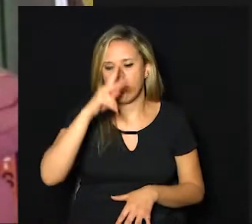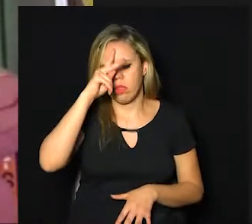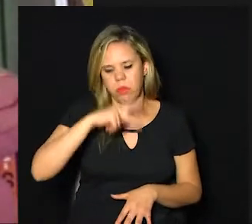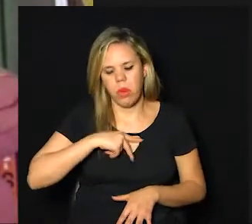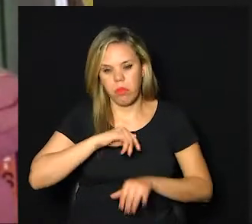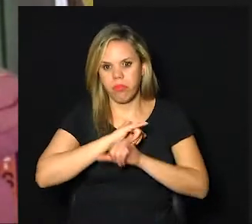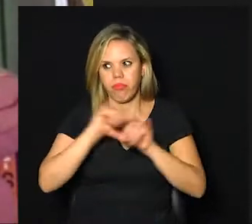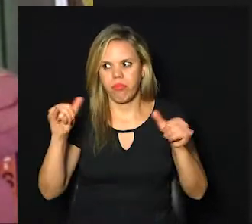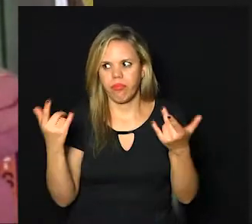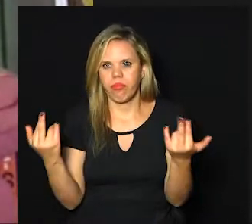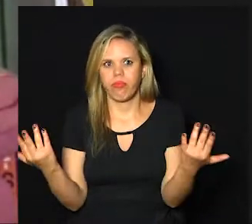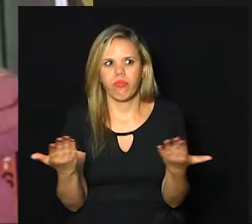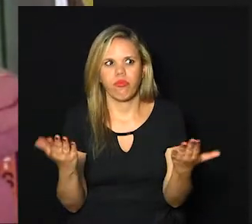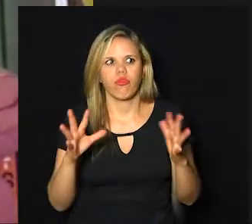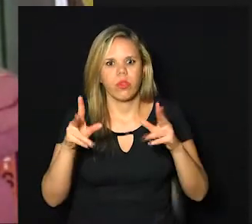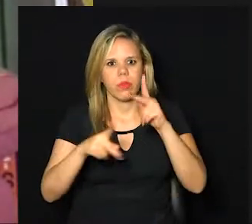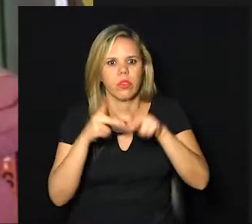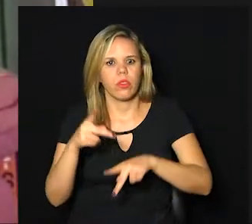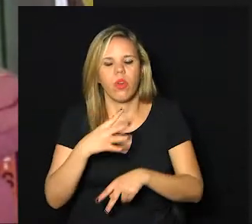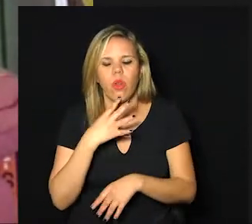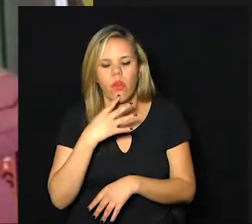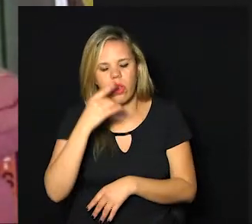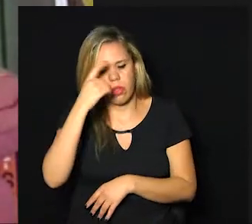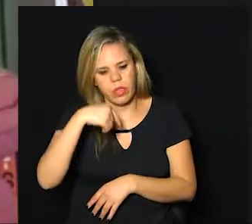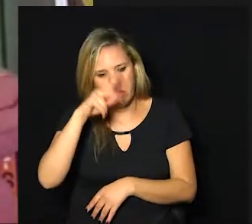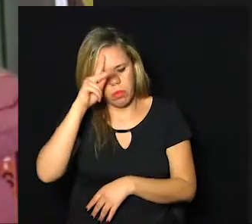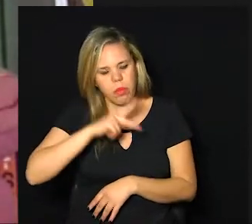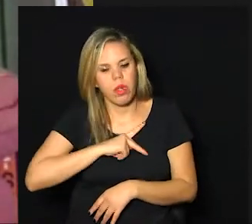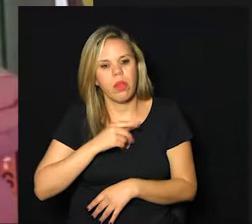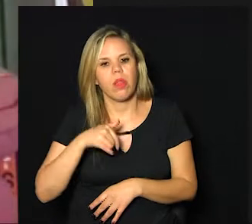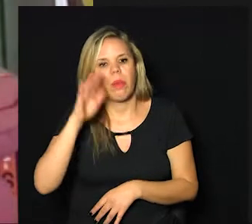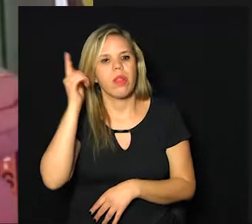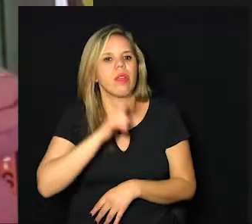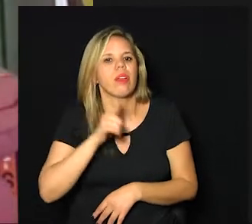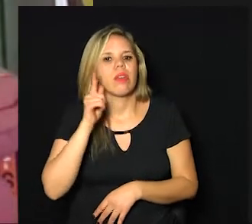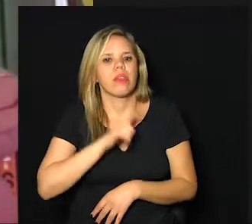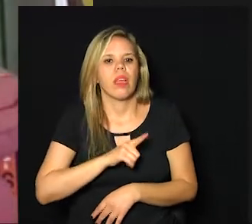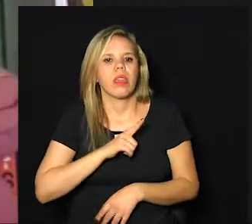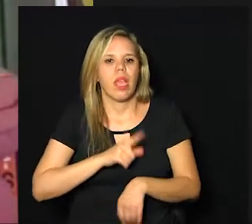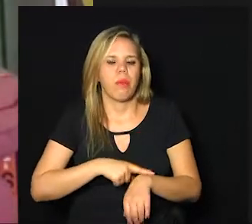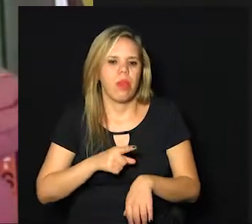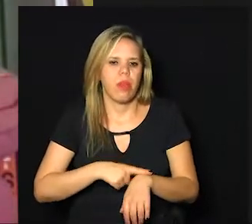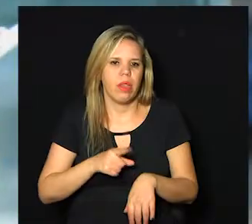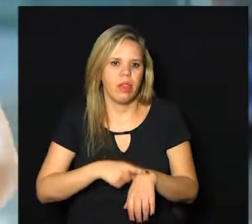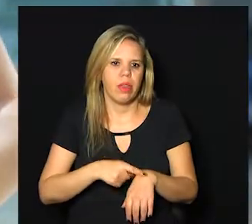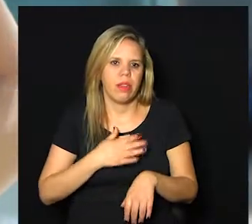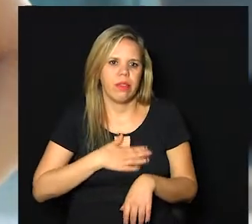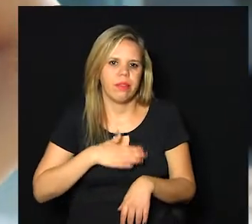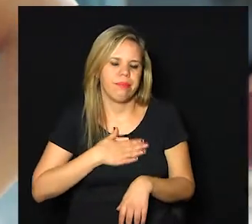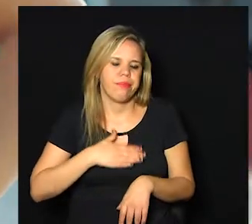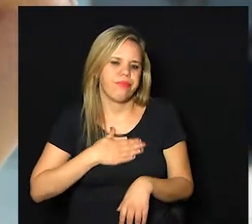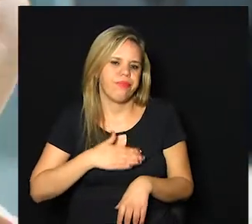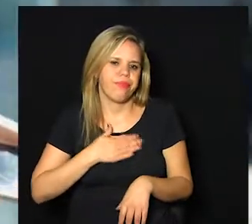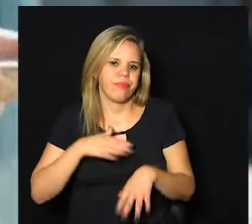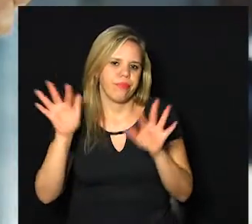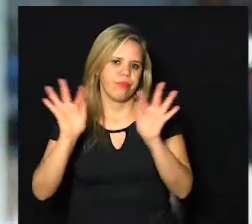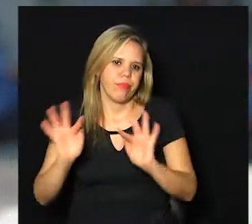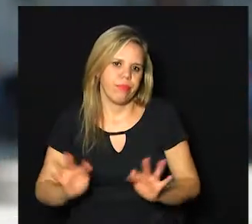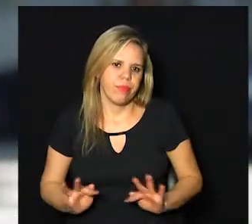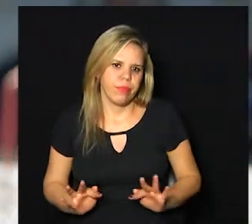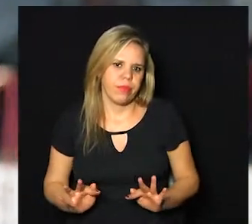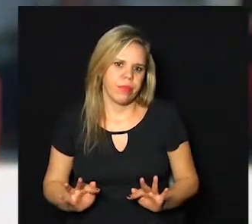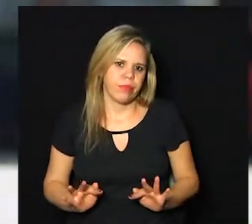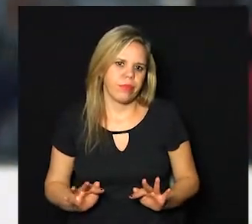tão divulgado assim. Quanto mais você se conhece, mais você consegue ter momentos de tranquilidade, de